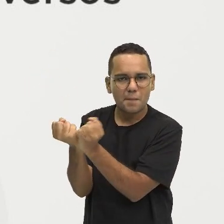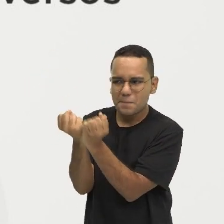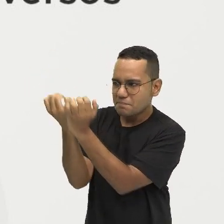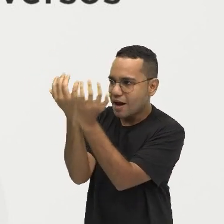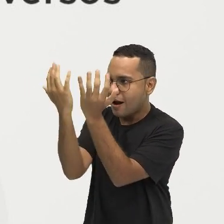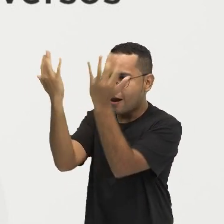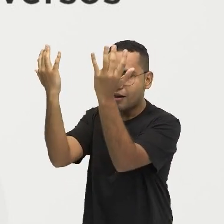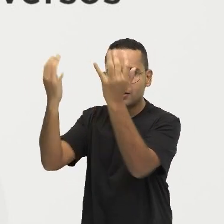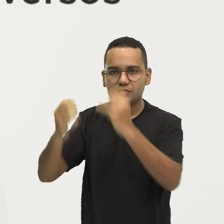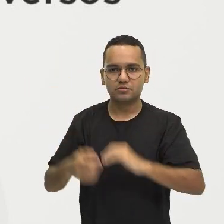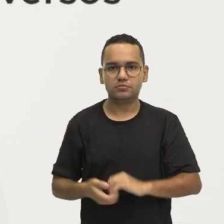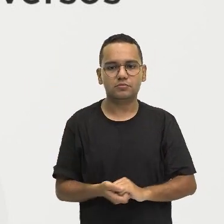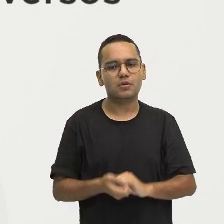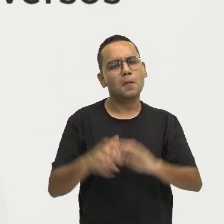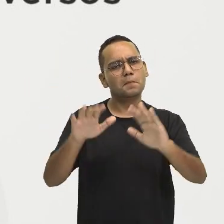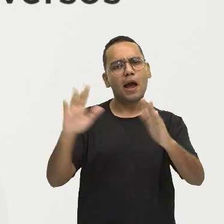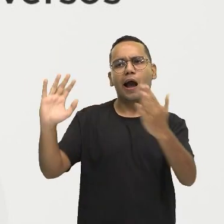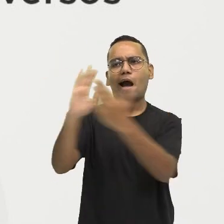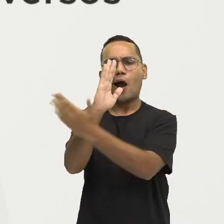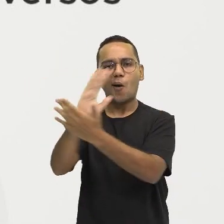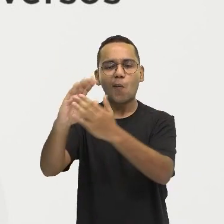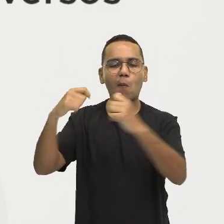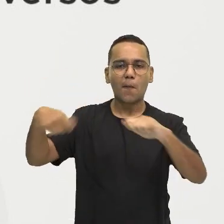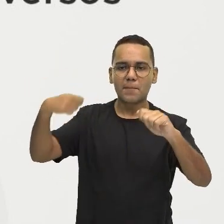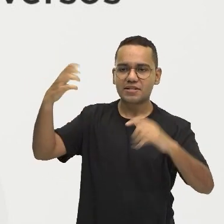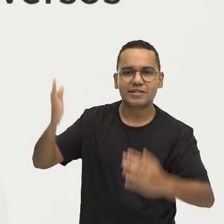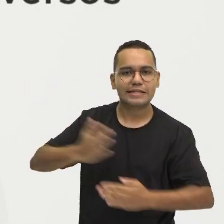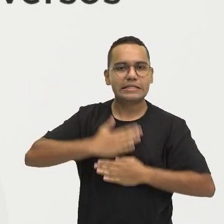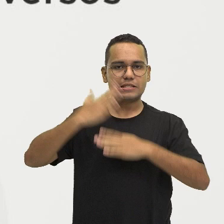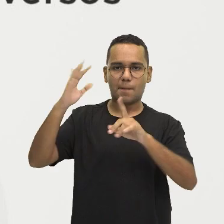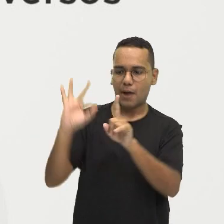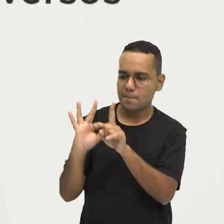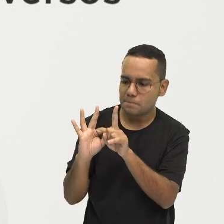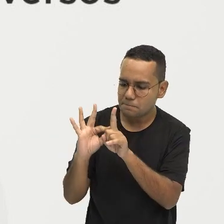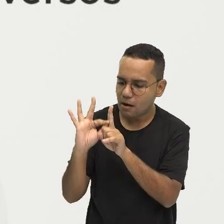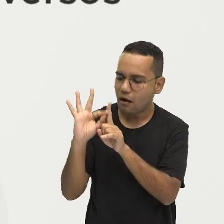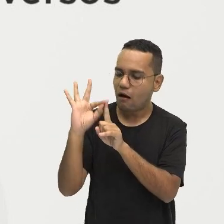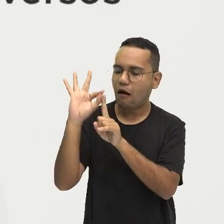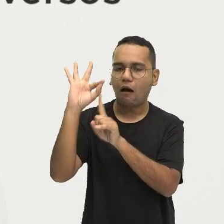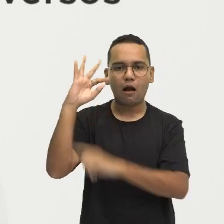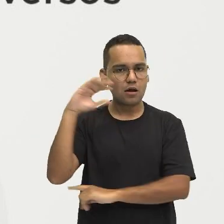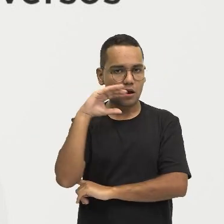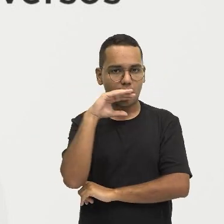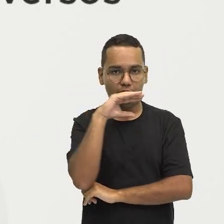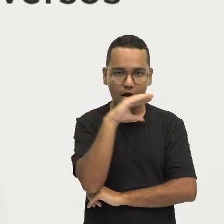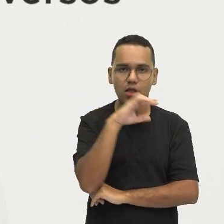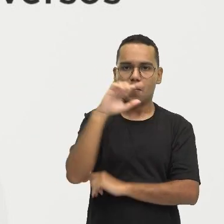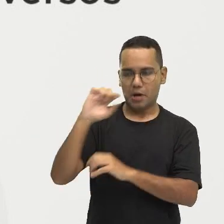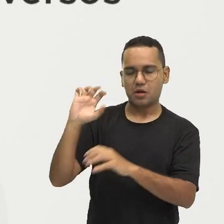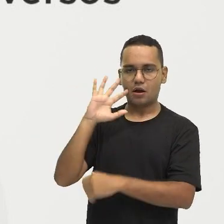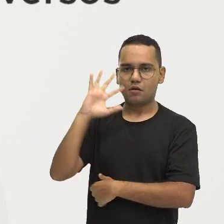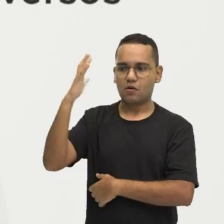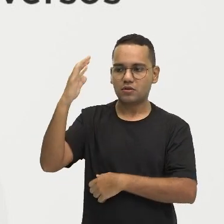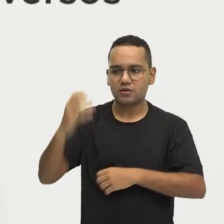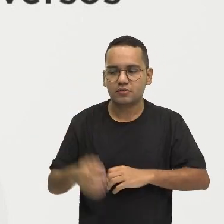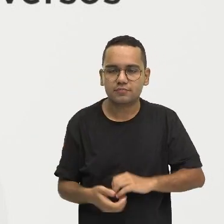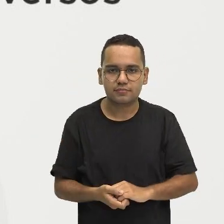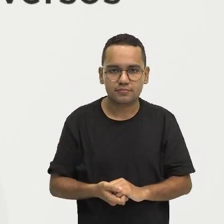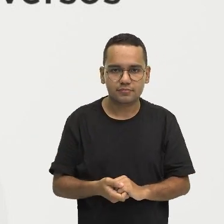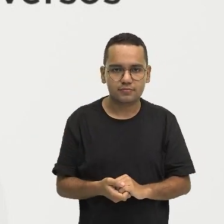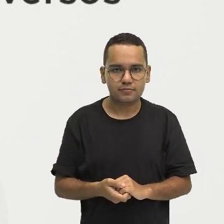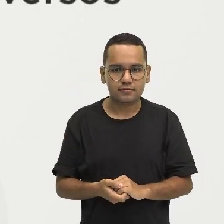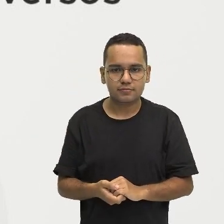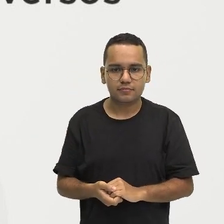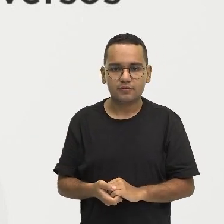algumas vão necessitar desse choque térmico, né? Desse calor ali para elas poderem germinar, tá? E aí